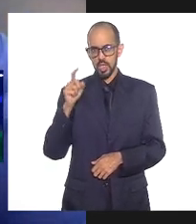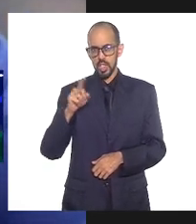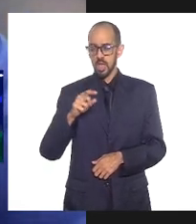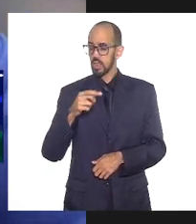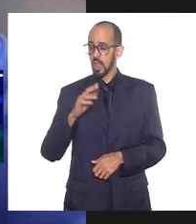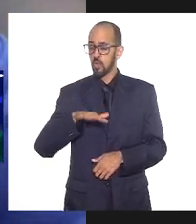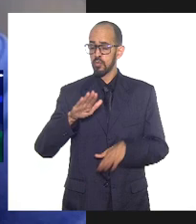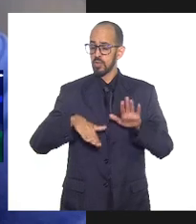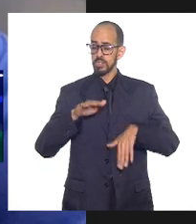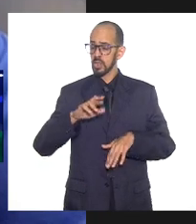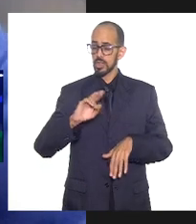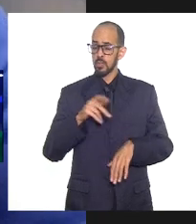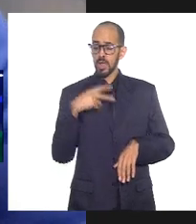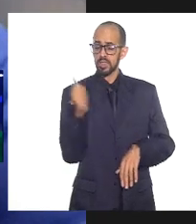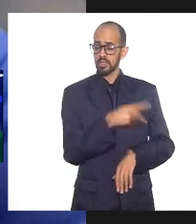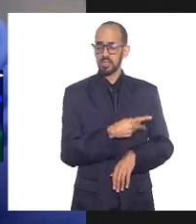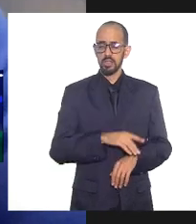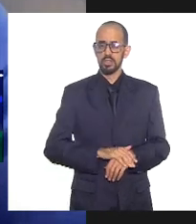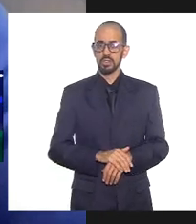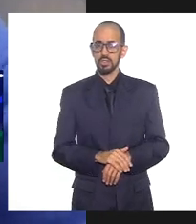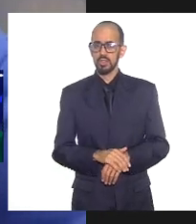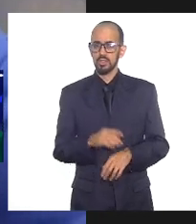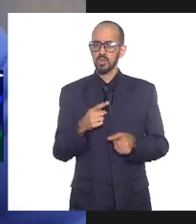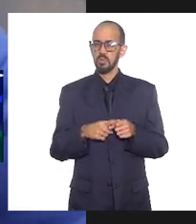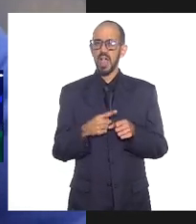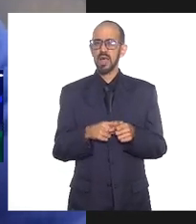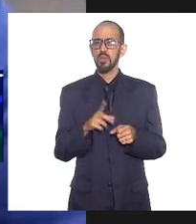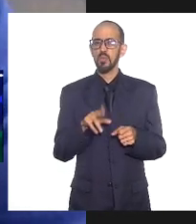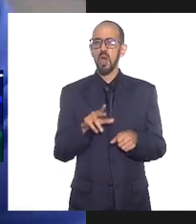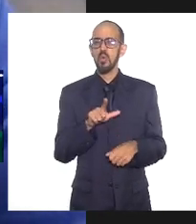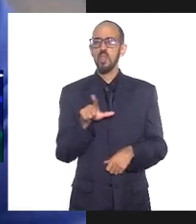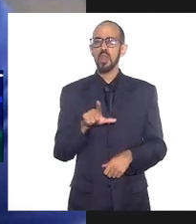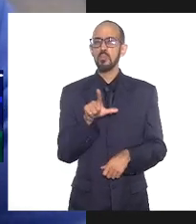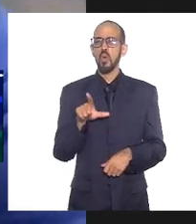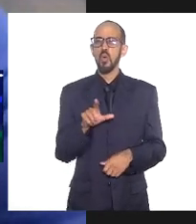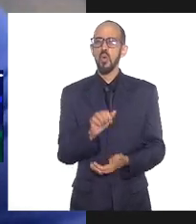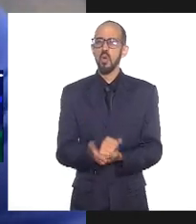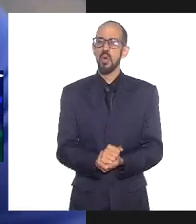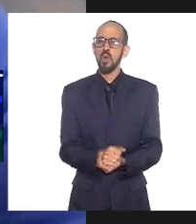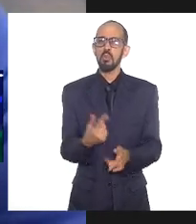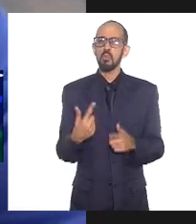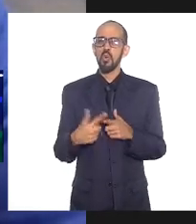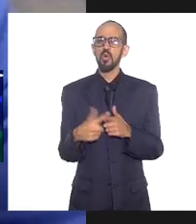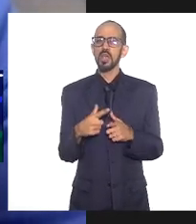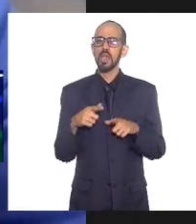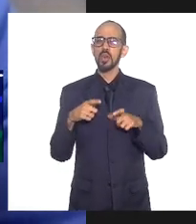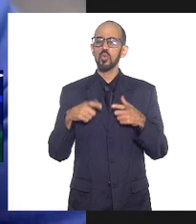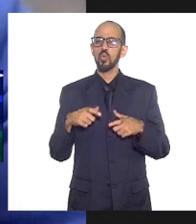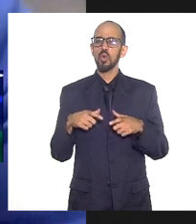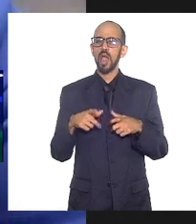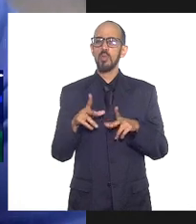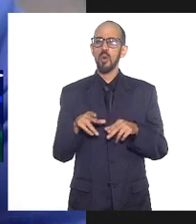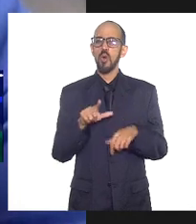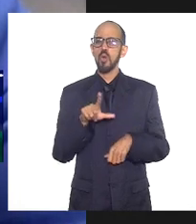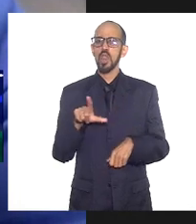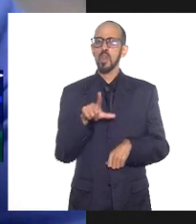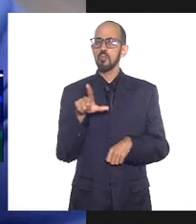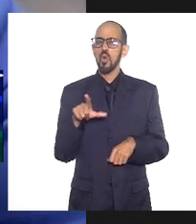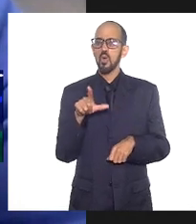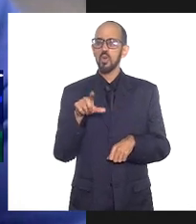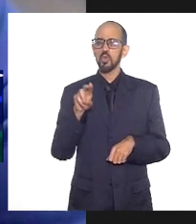ser dele num bairro como o Leblon? Porque num bairro como o Leblon, que jamais se